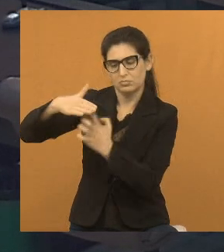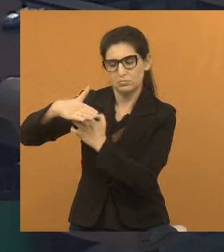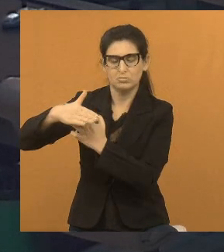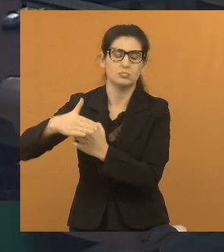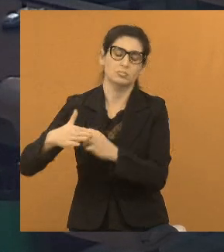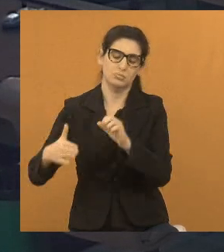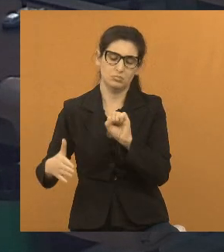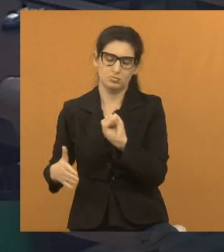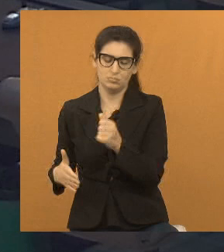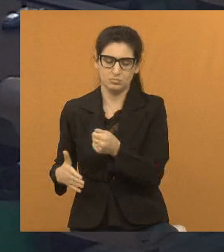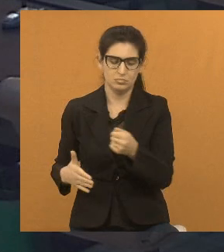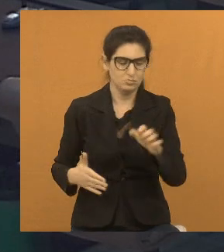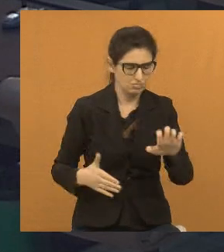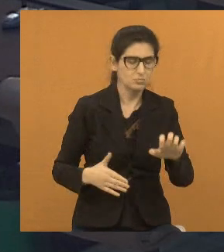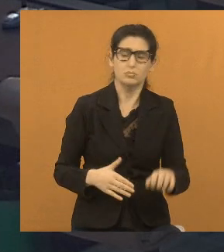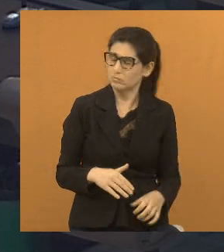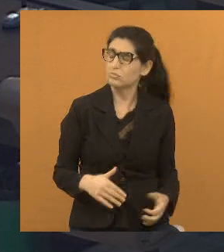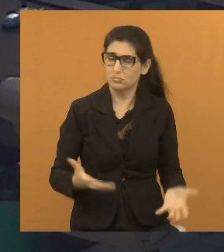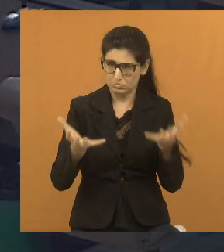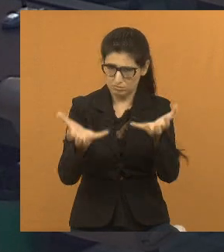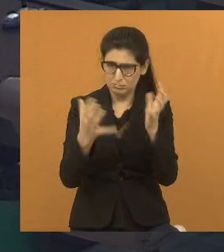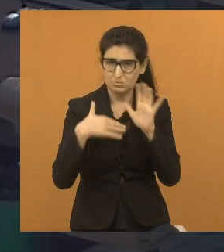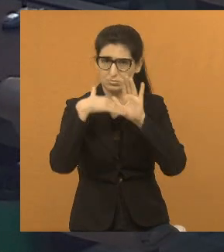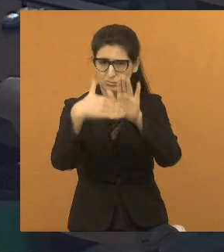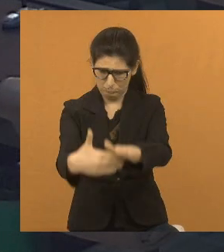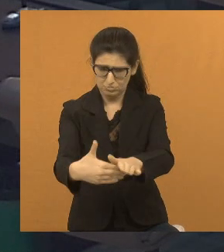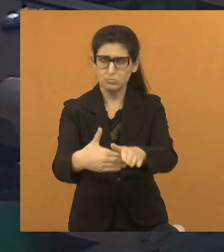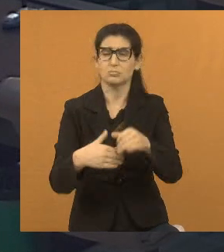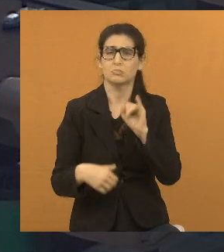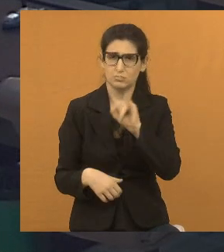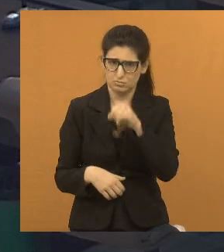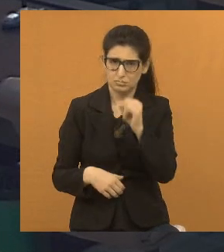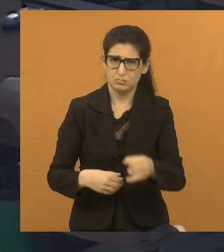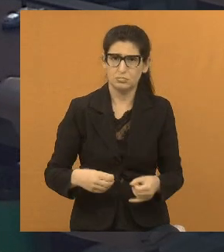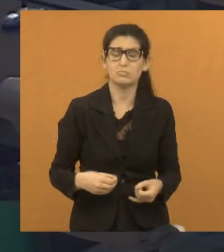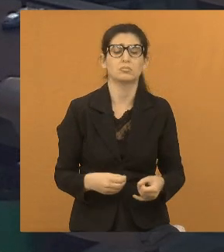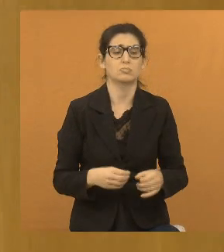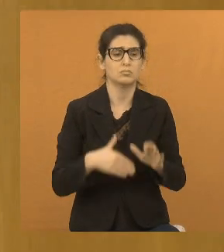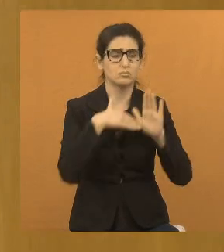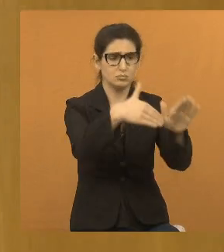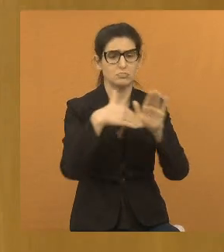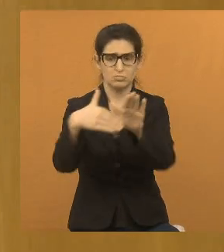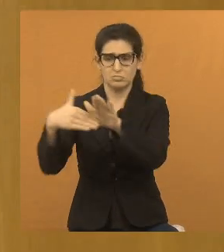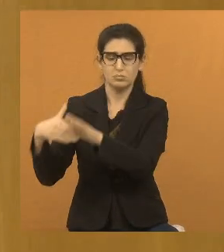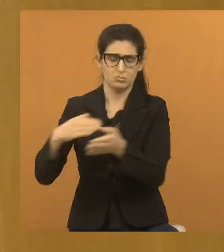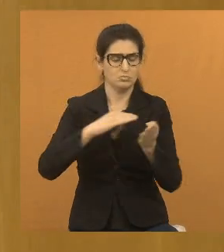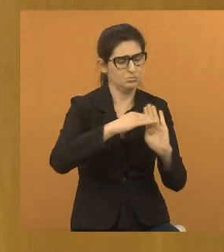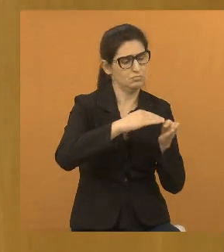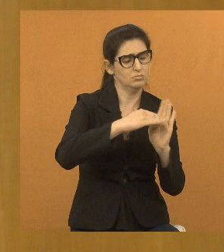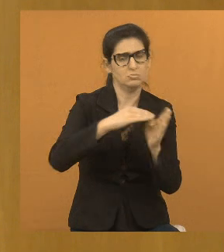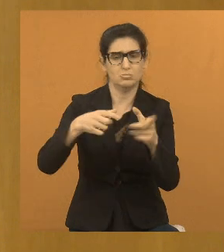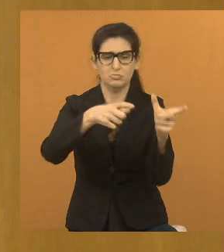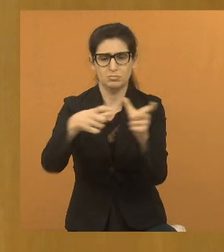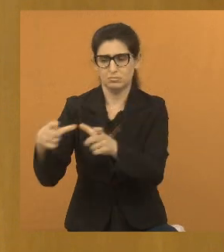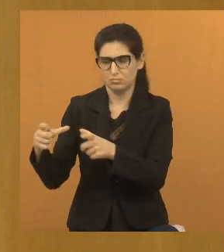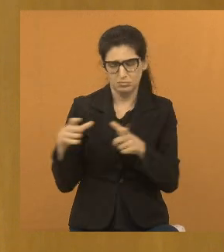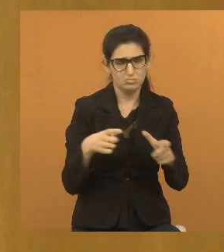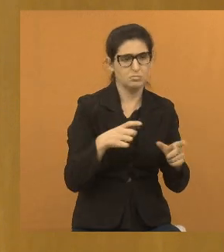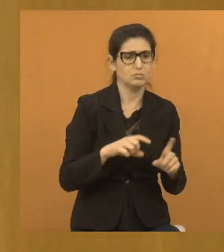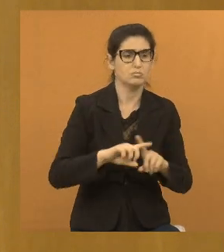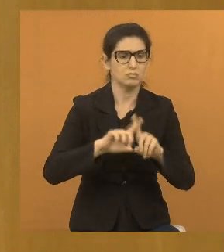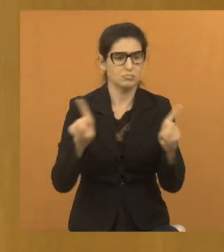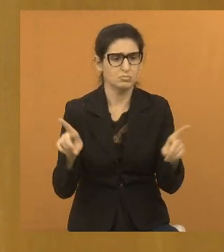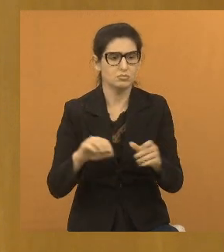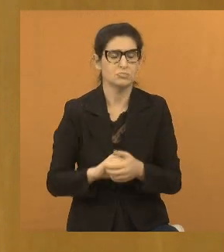se empenhando em levar a infraestrutura para o máximo de bairros que nós temos aqui na região, né? No momento,